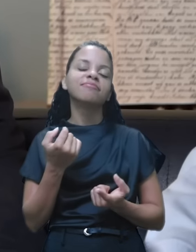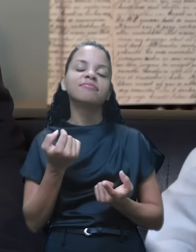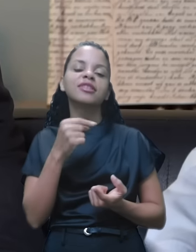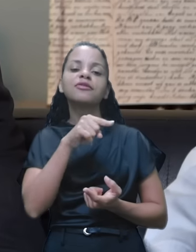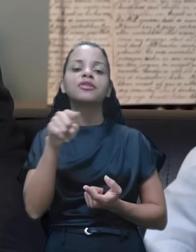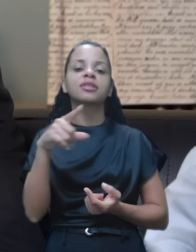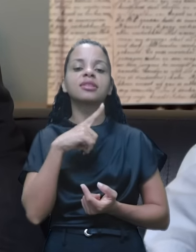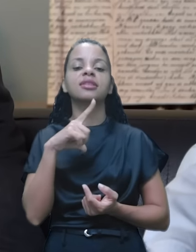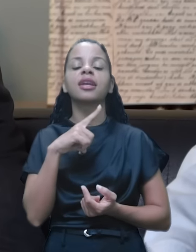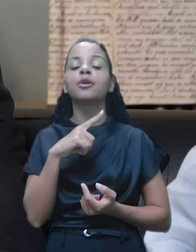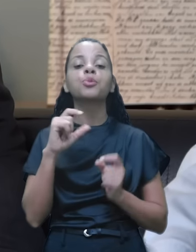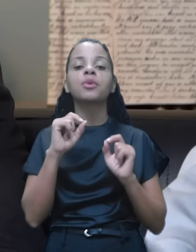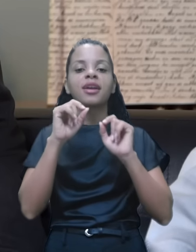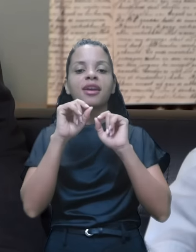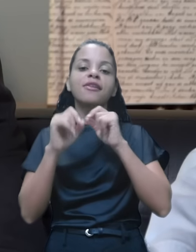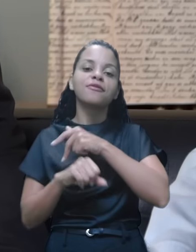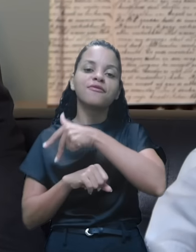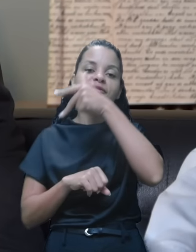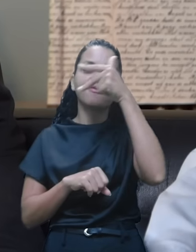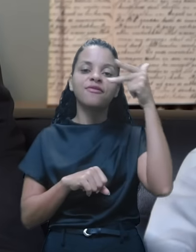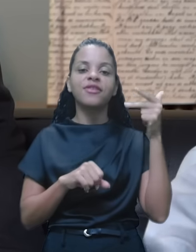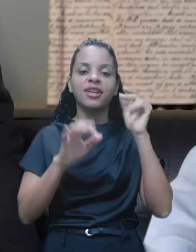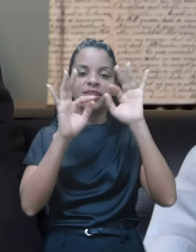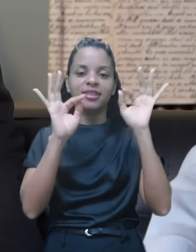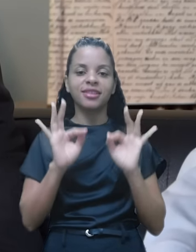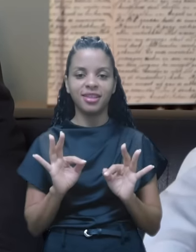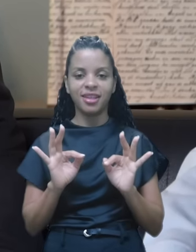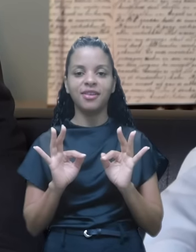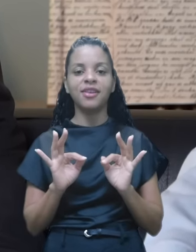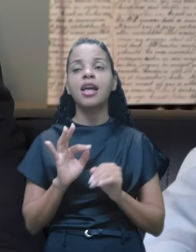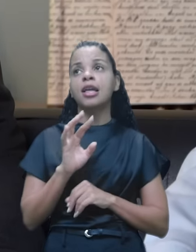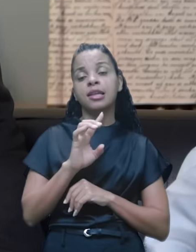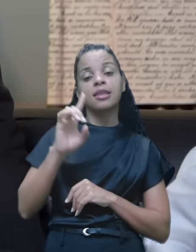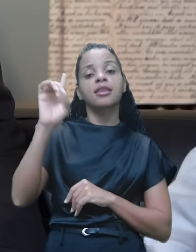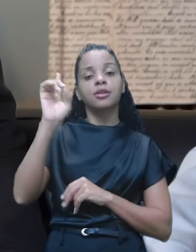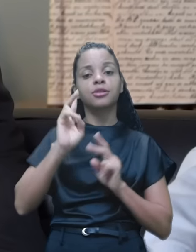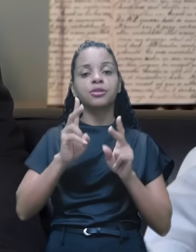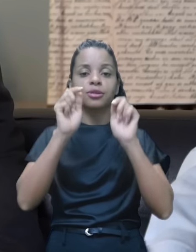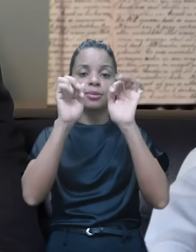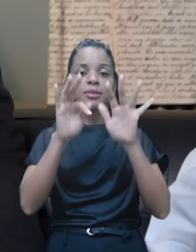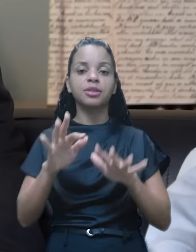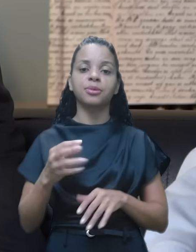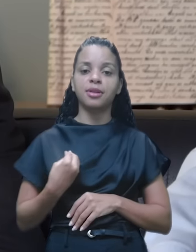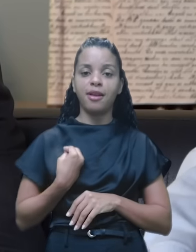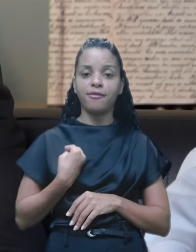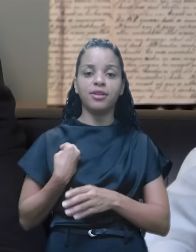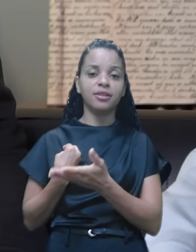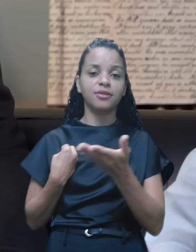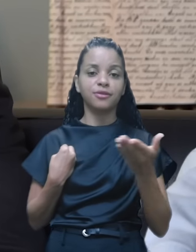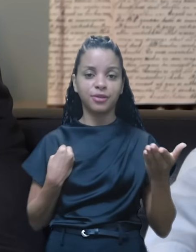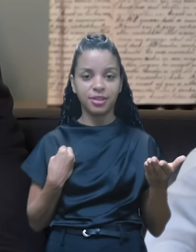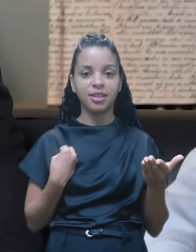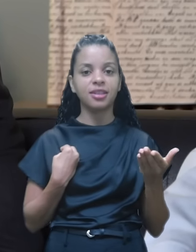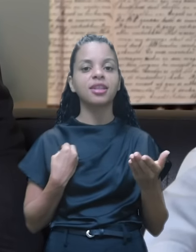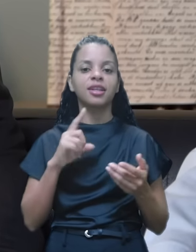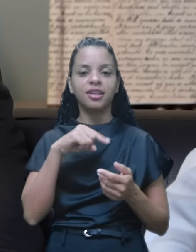você, para a sua família, todos os seus amigos, e que Deus continue abençoando a sua vida, Deus continue instruindo você no caminho correto e